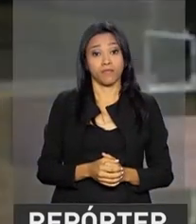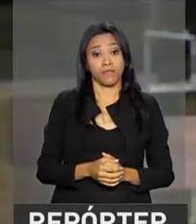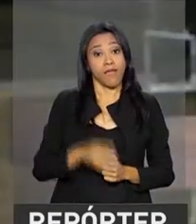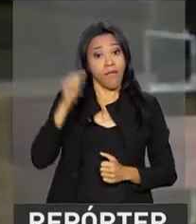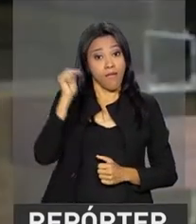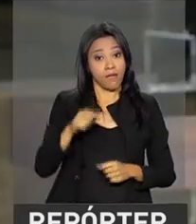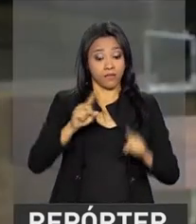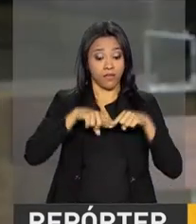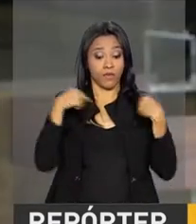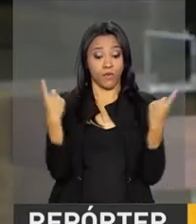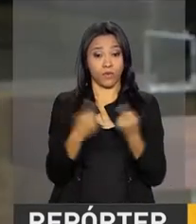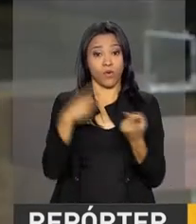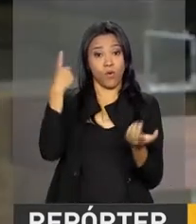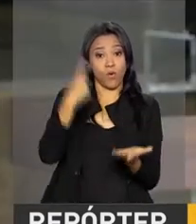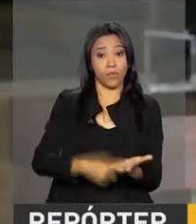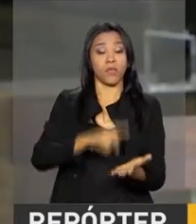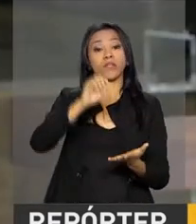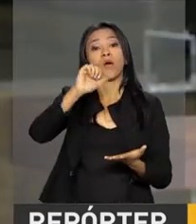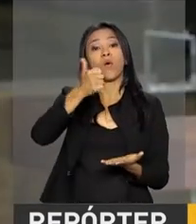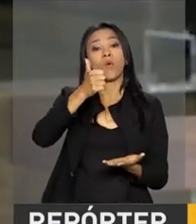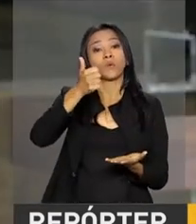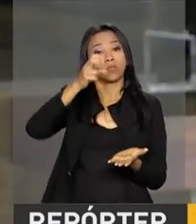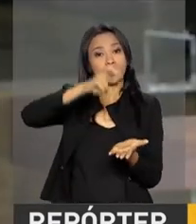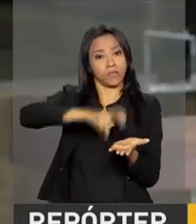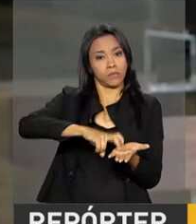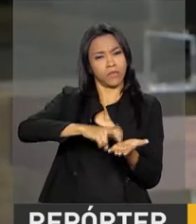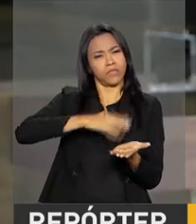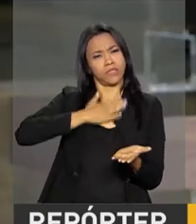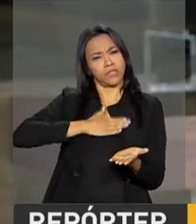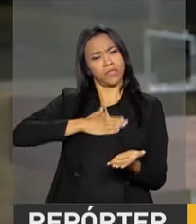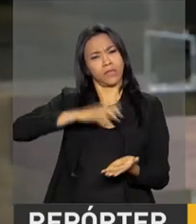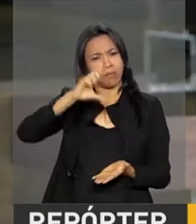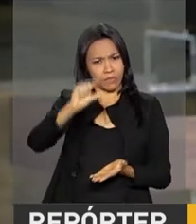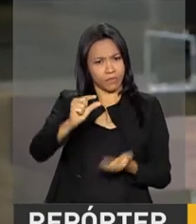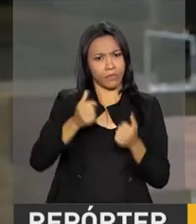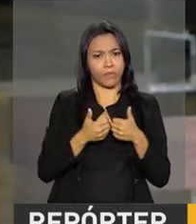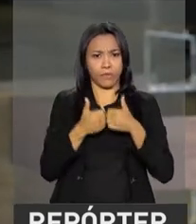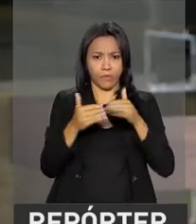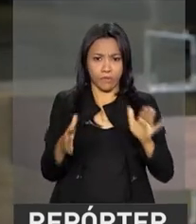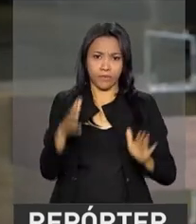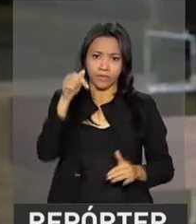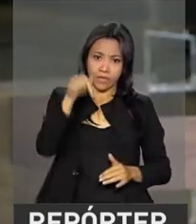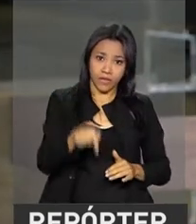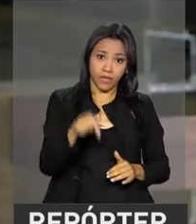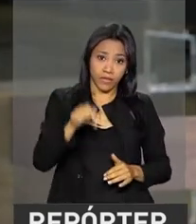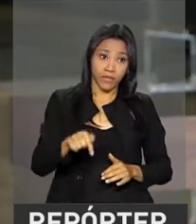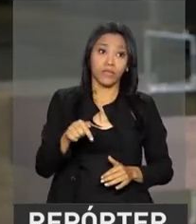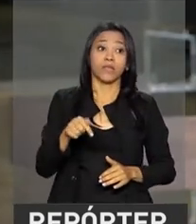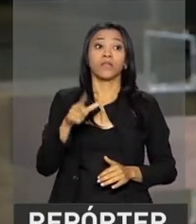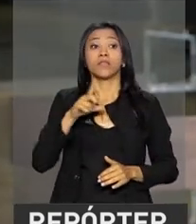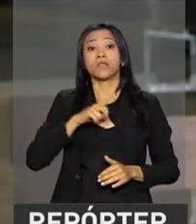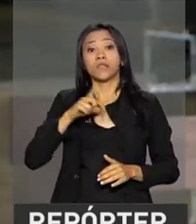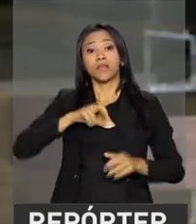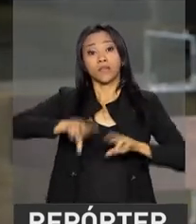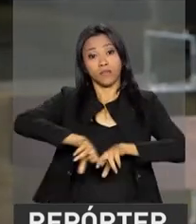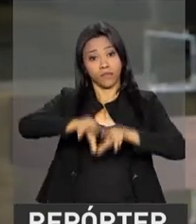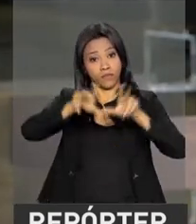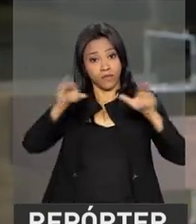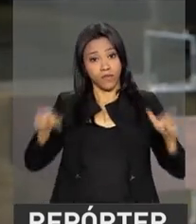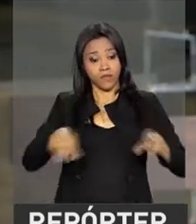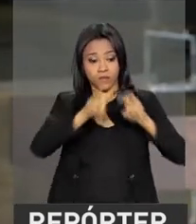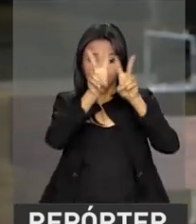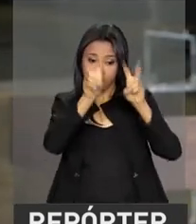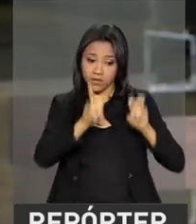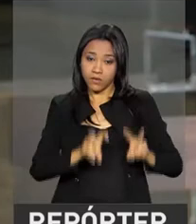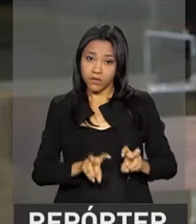reunião está marcada para as 11 horas da manhã, portanto deve começar daqui a pouco aqui no Palácio do Planalto e entre outros temas devem